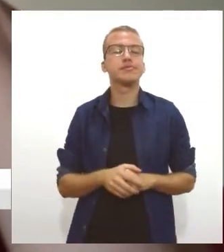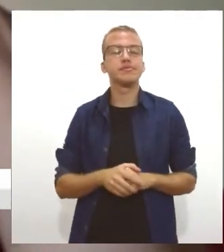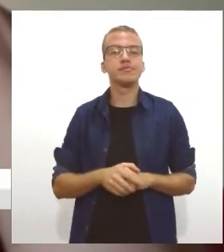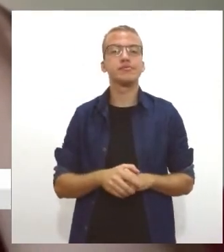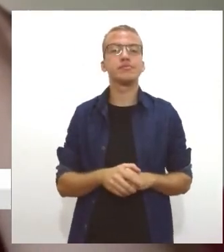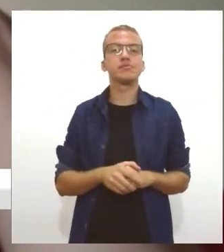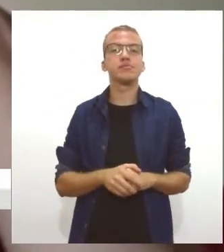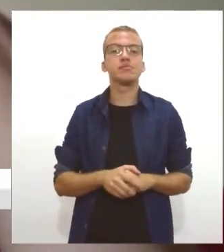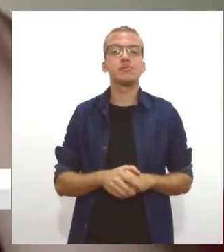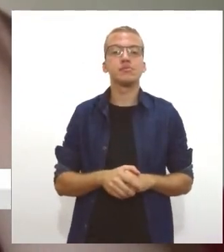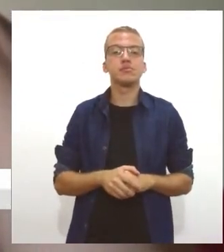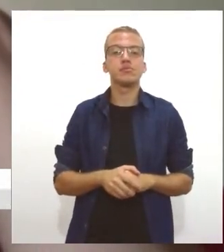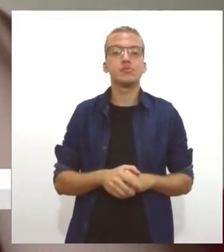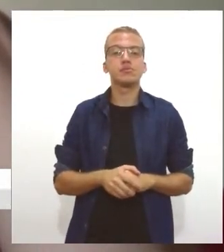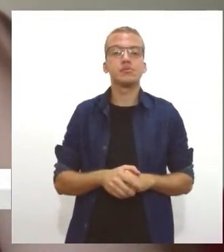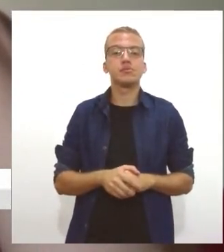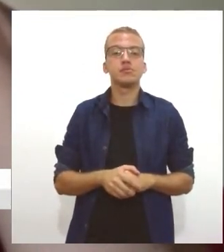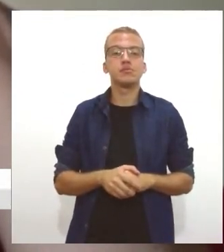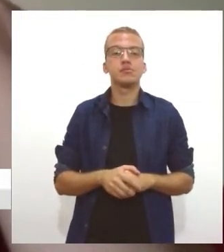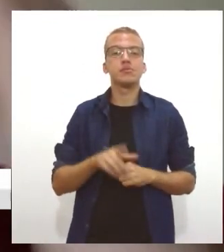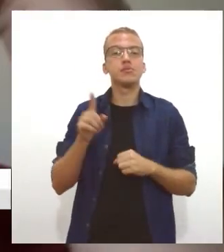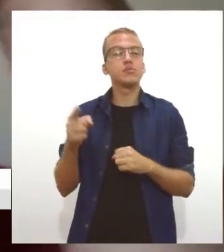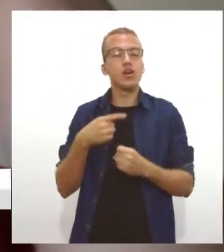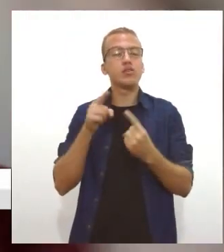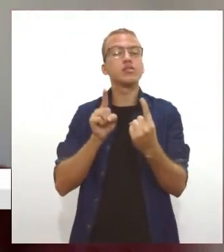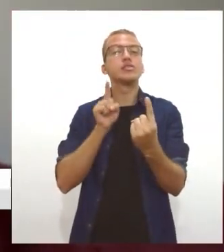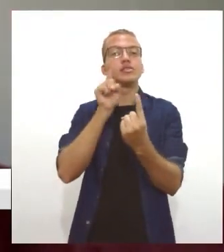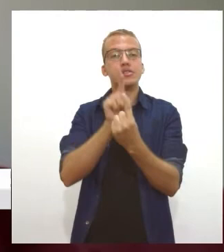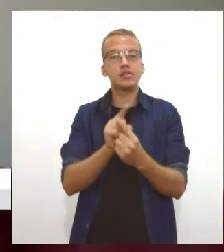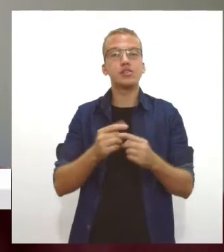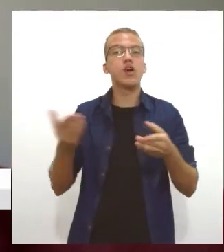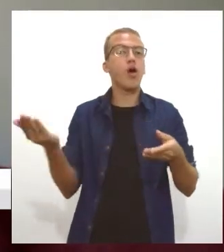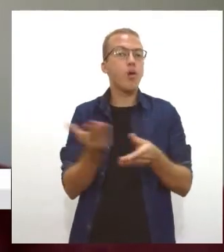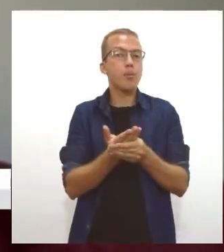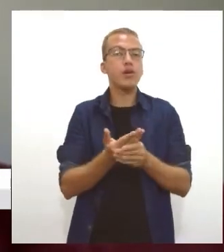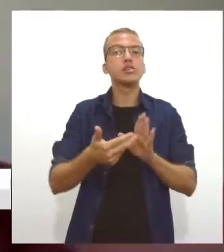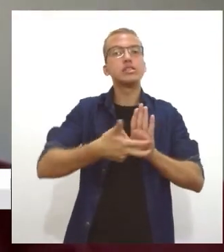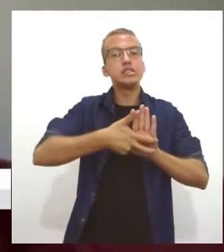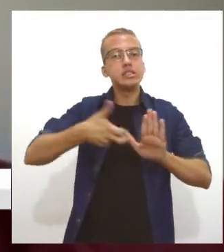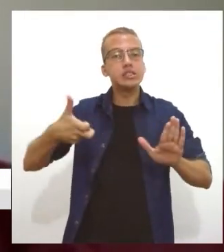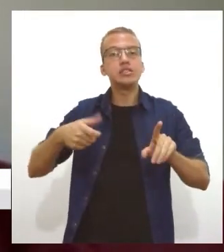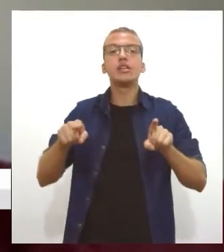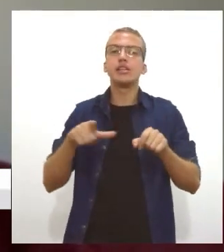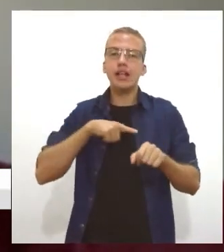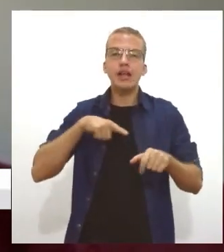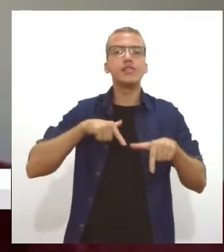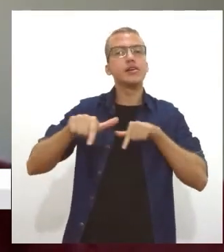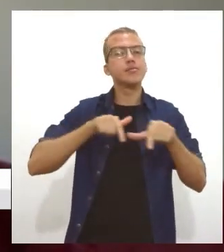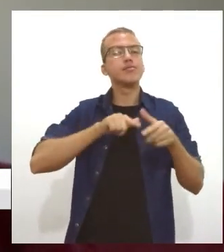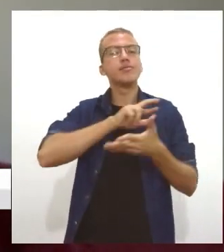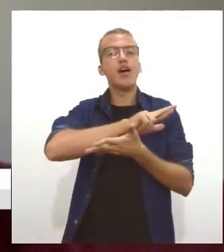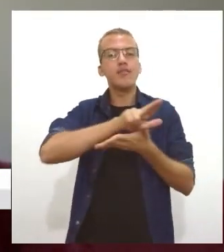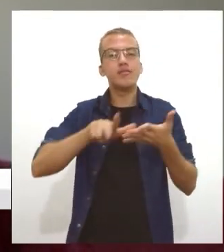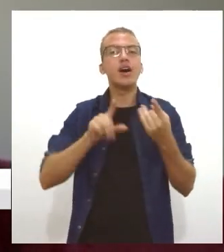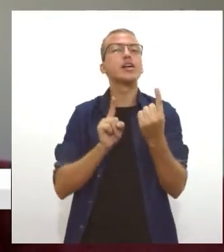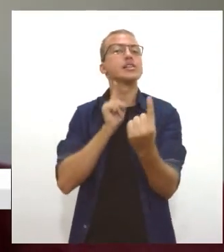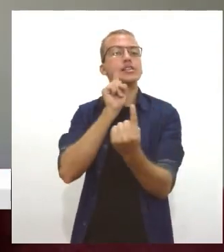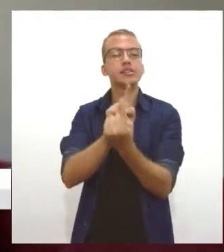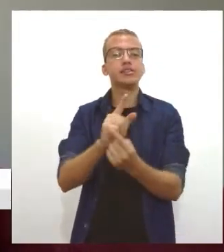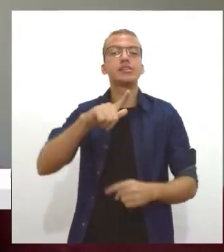atende, não só no acompanhamento do processo criminal, mas a gente ajuiza diversas ações, a gente faz o atendimento dessas vítimas, inclusive vale a